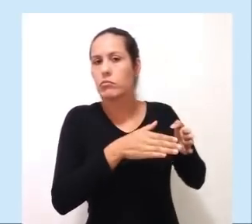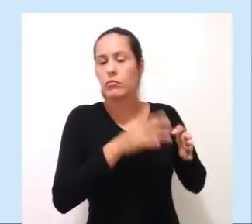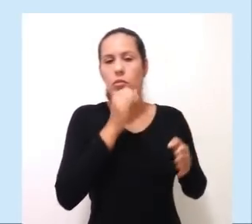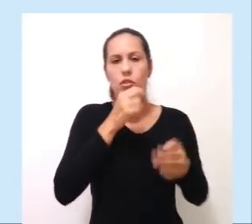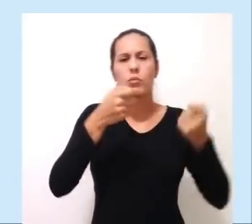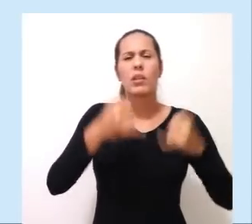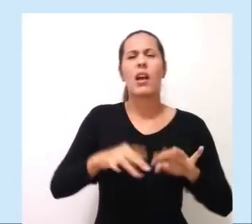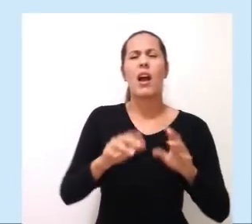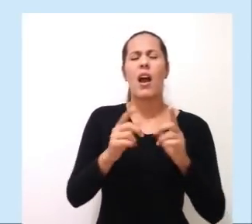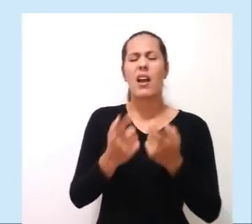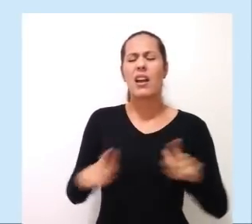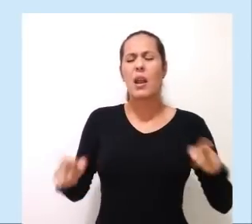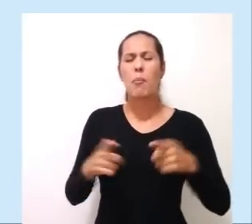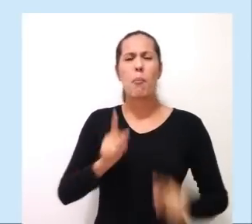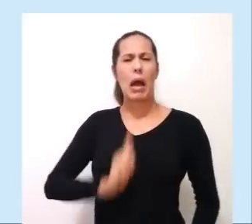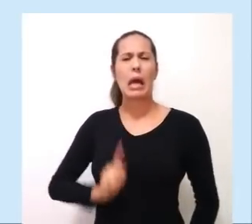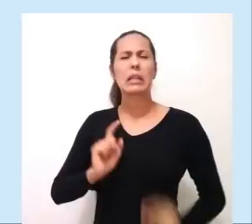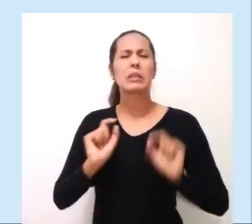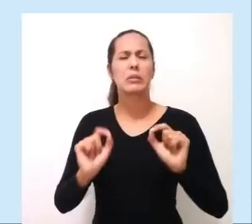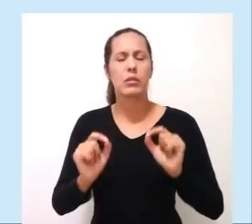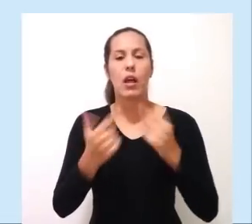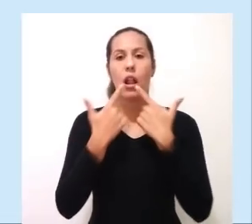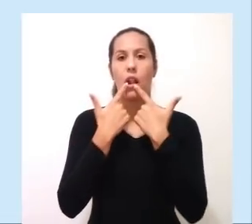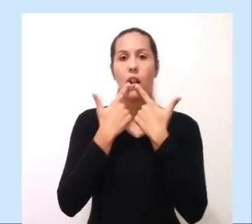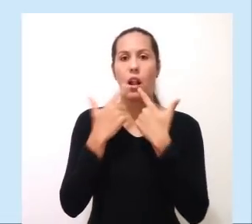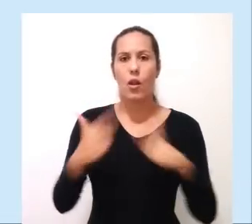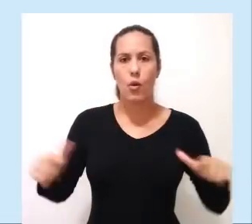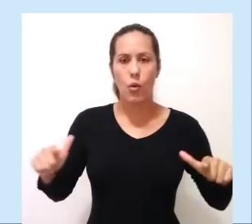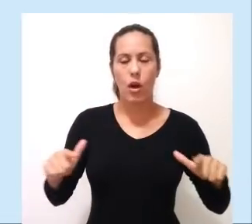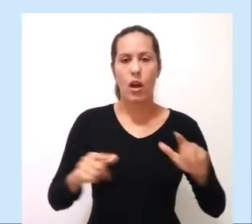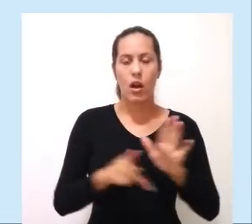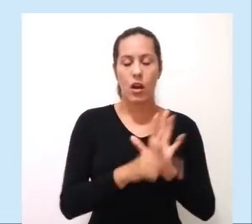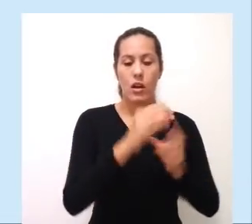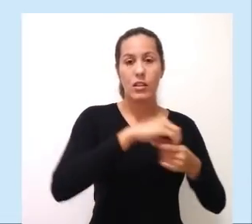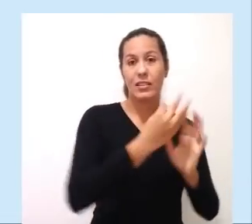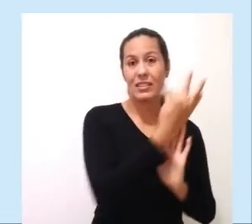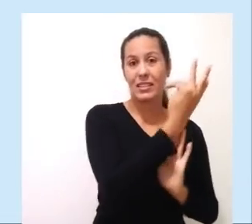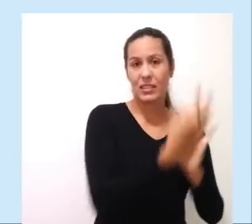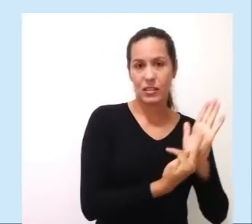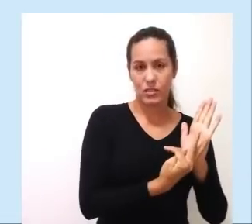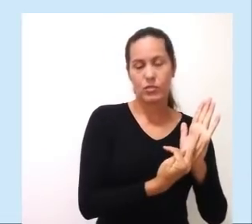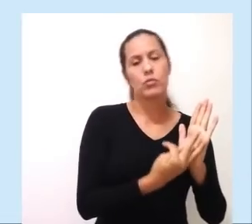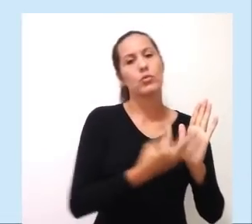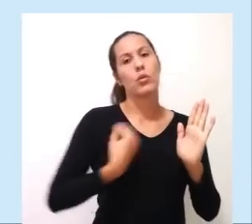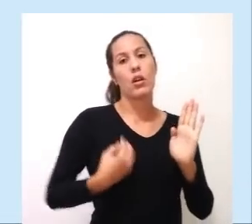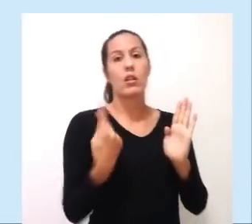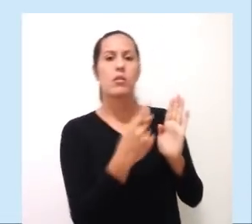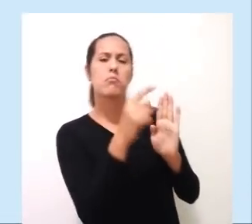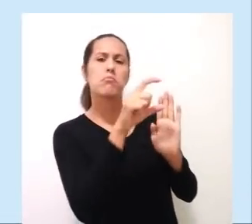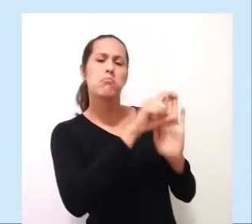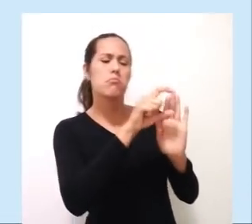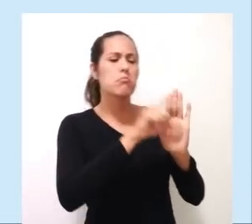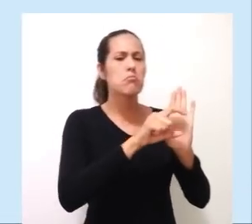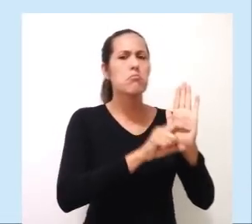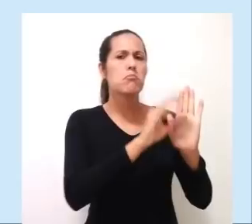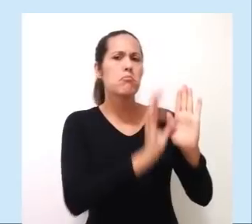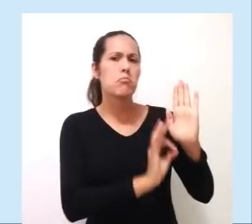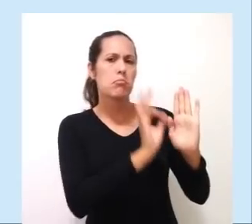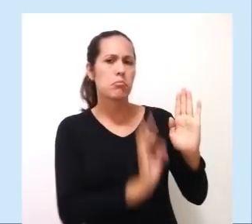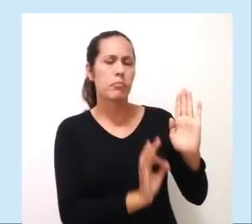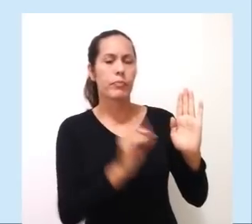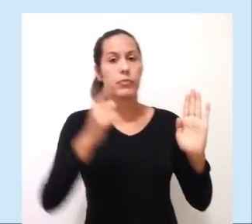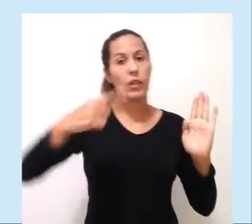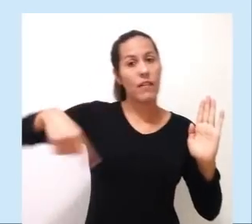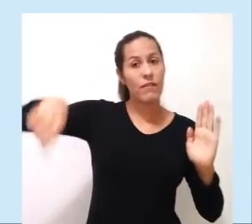estou falando a estrutura, a linguagem do texto jornalístico. Ele possui um código, ele possui uma estrutura.